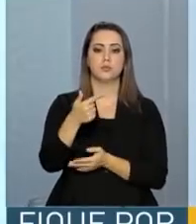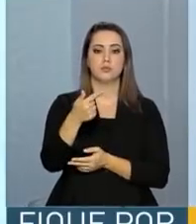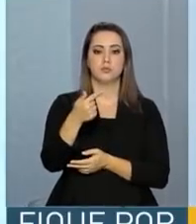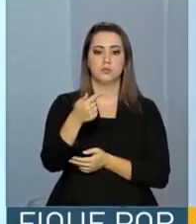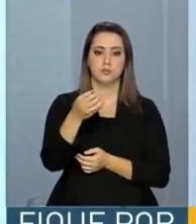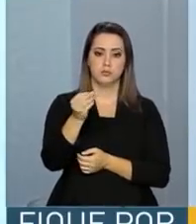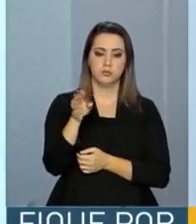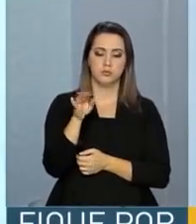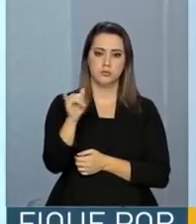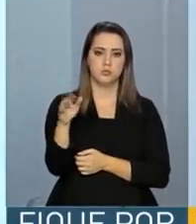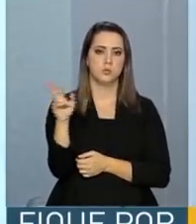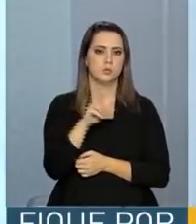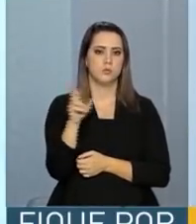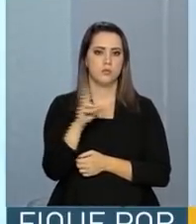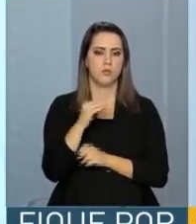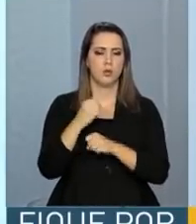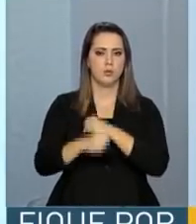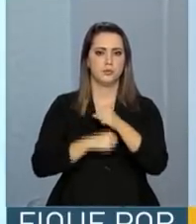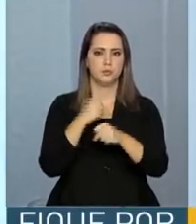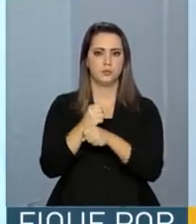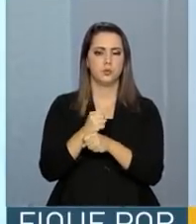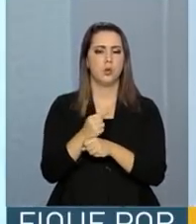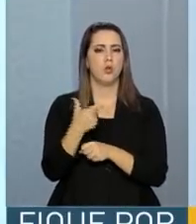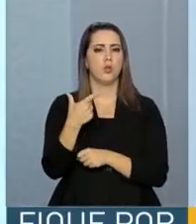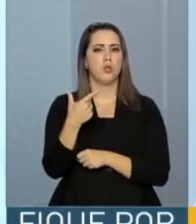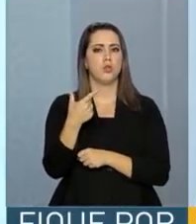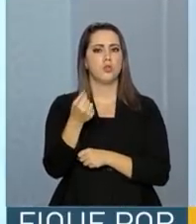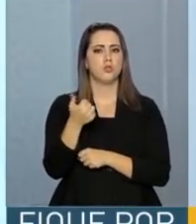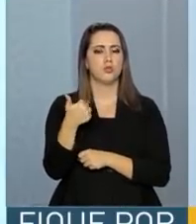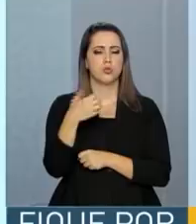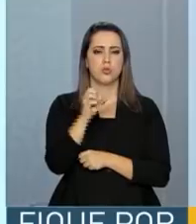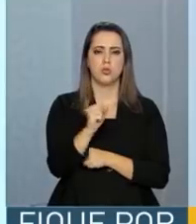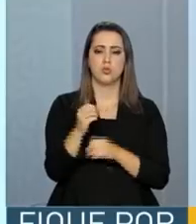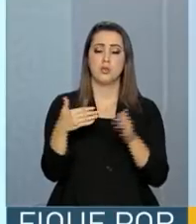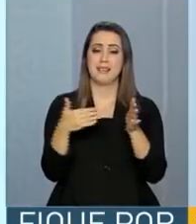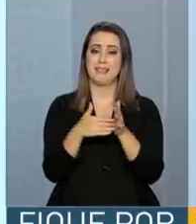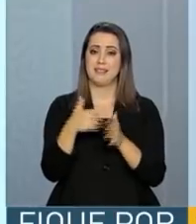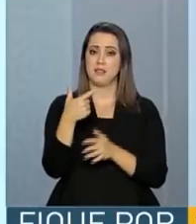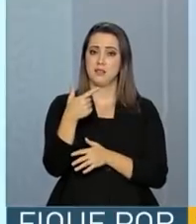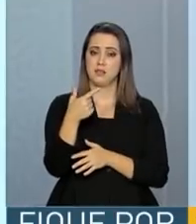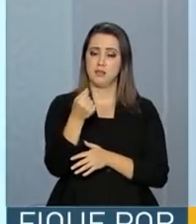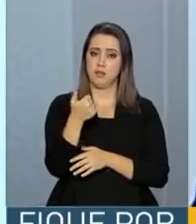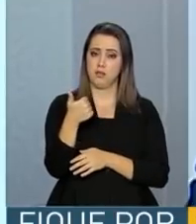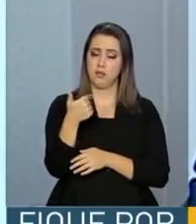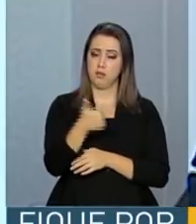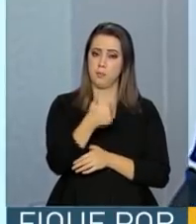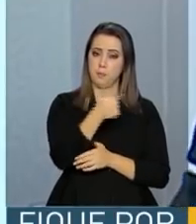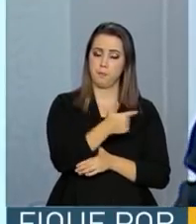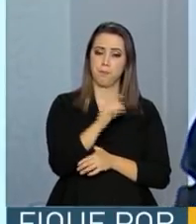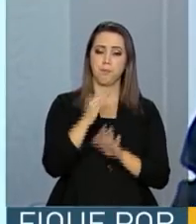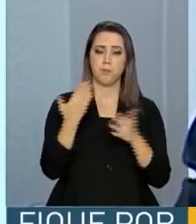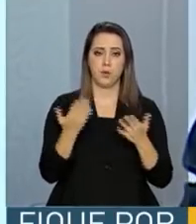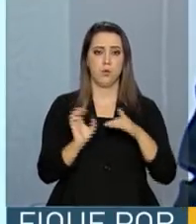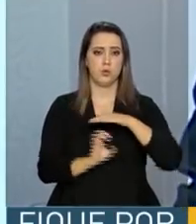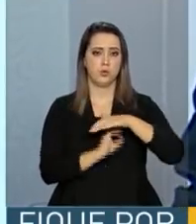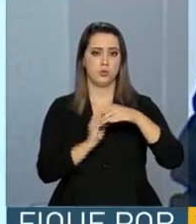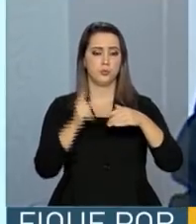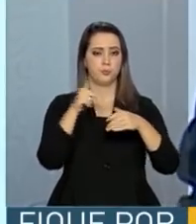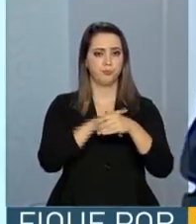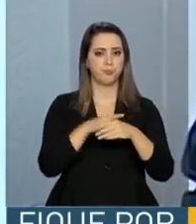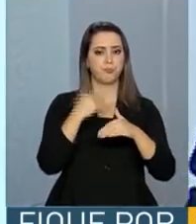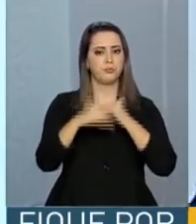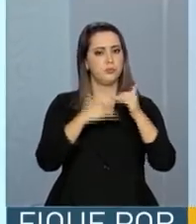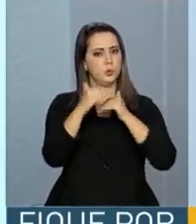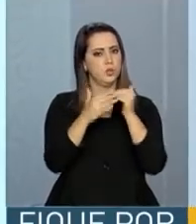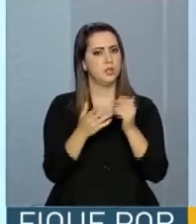nos próximos anos de 2018 a dormir e 22 então a petrobras hoje a ação crescer o valor